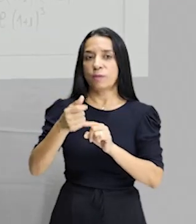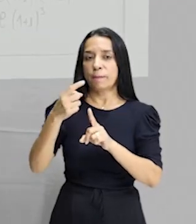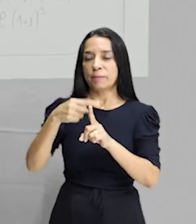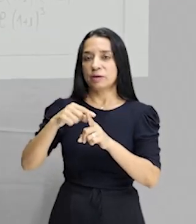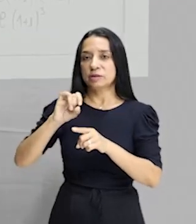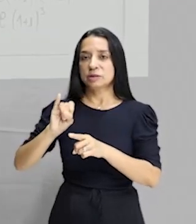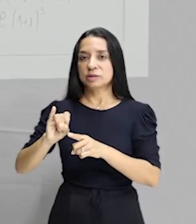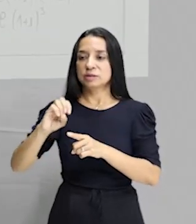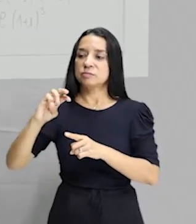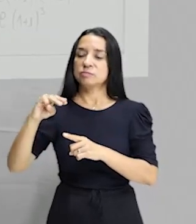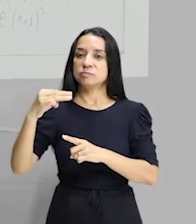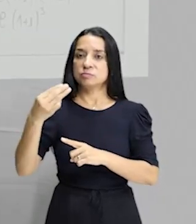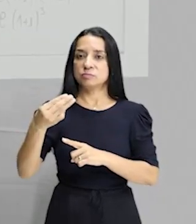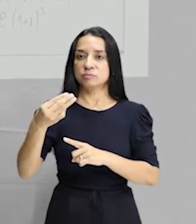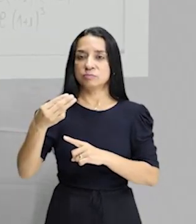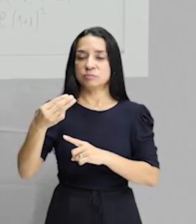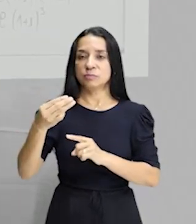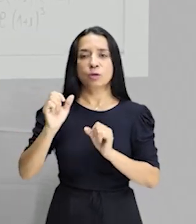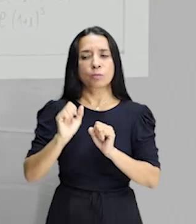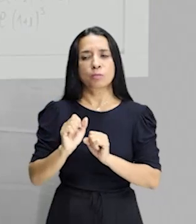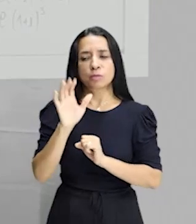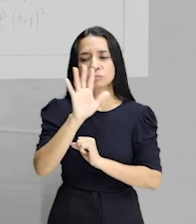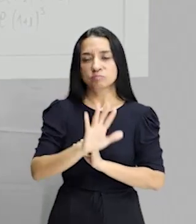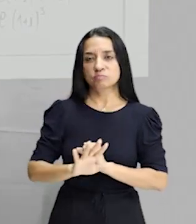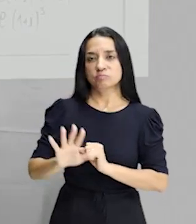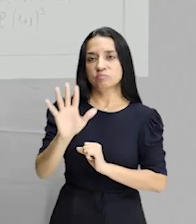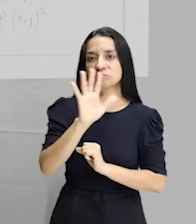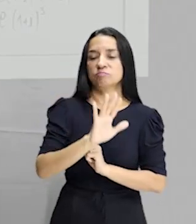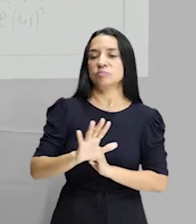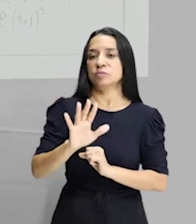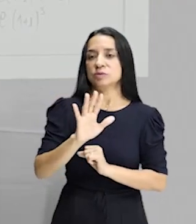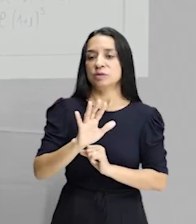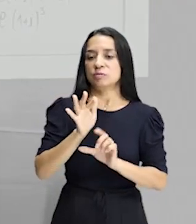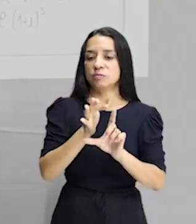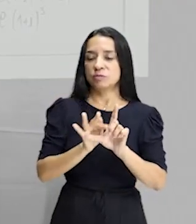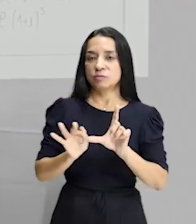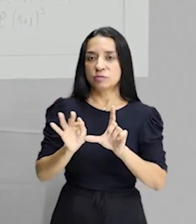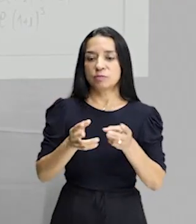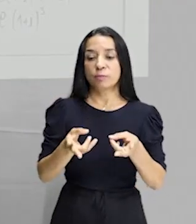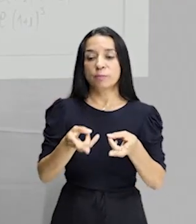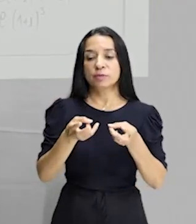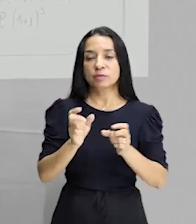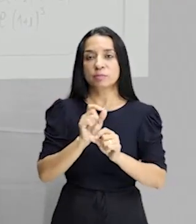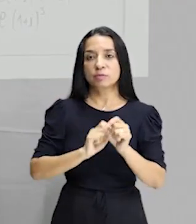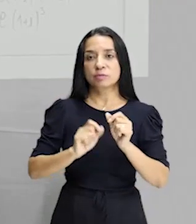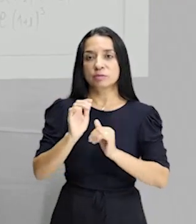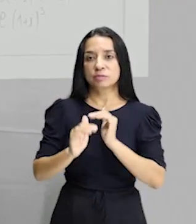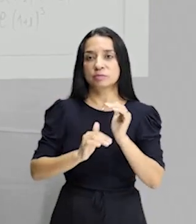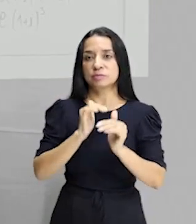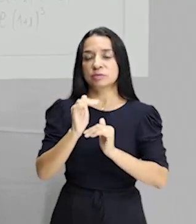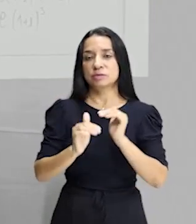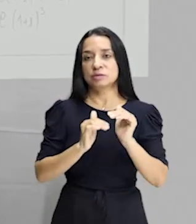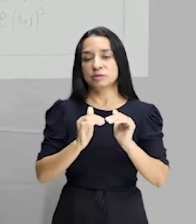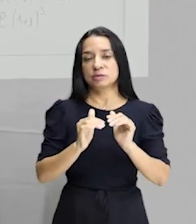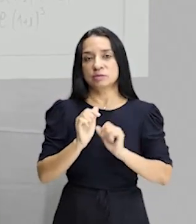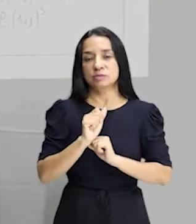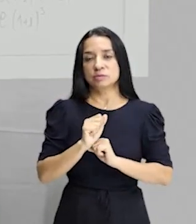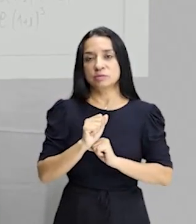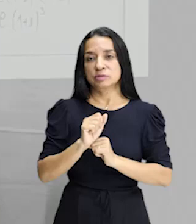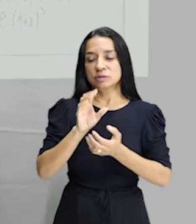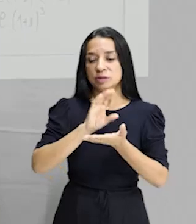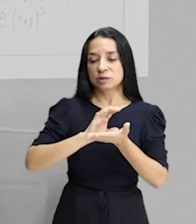é generalizar uma fórmula que que a gente percebeu aí nesse processo né de